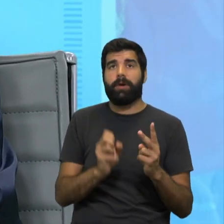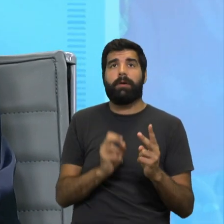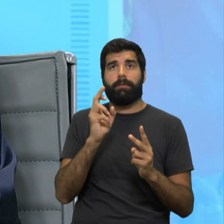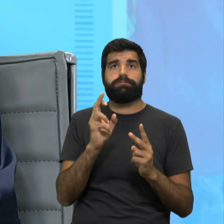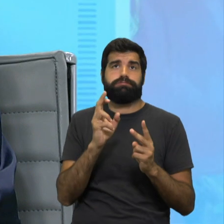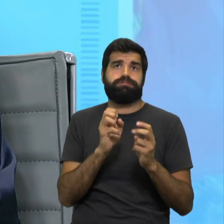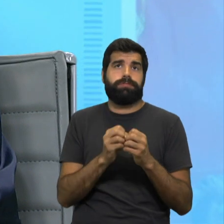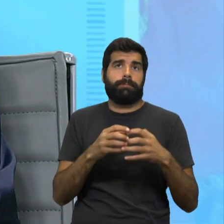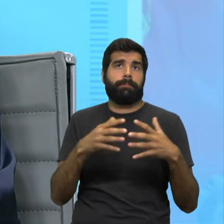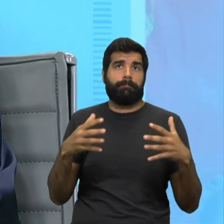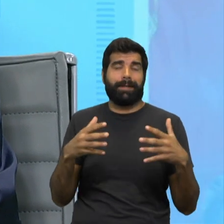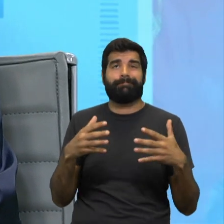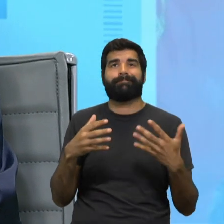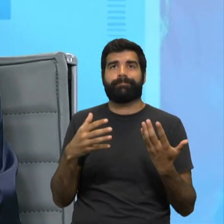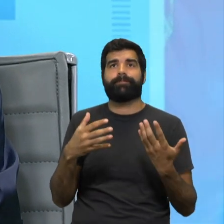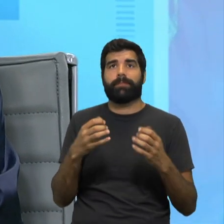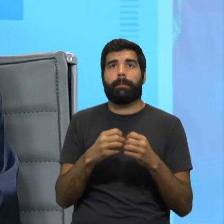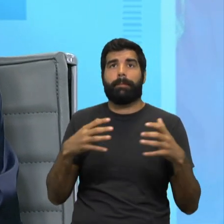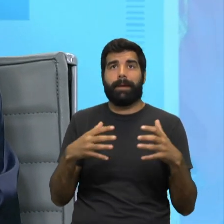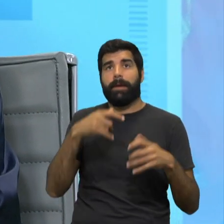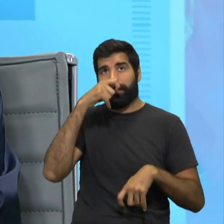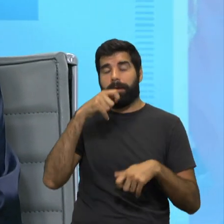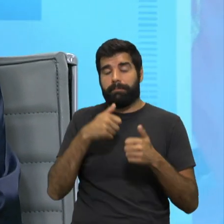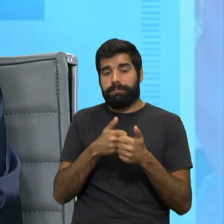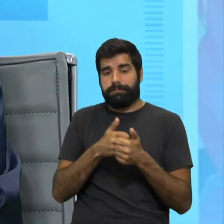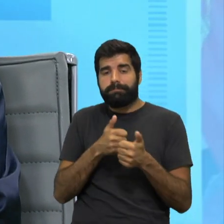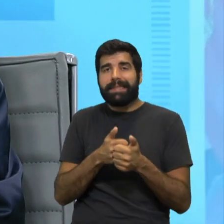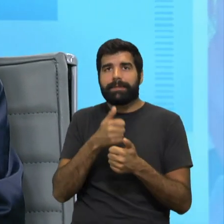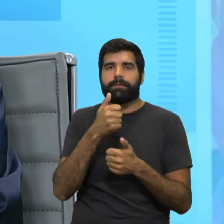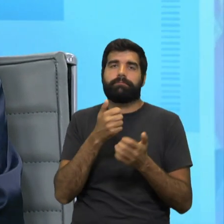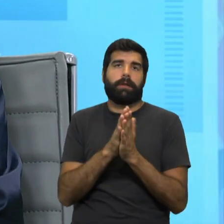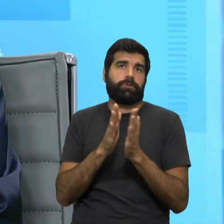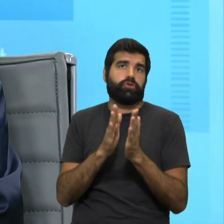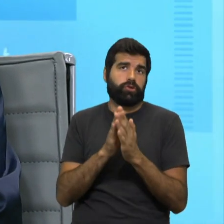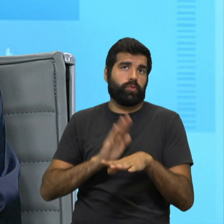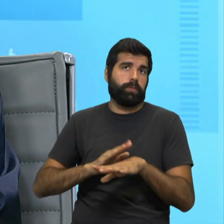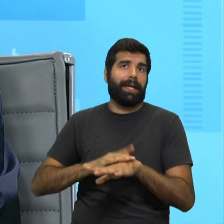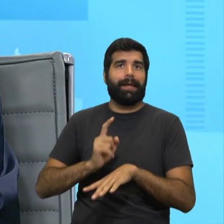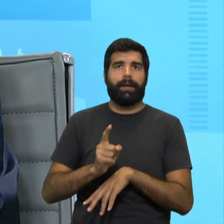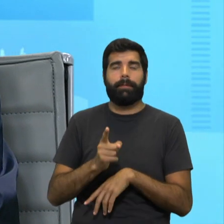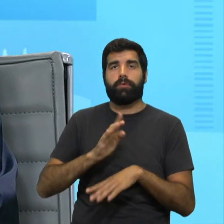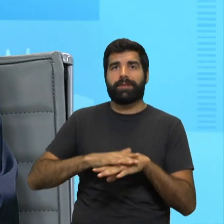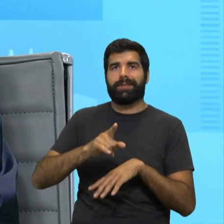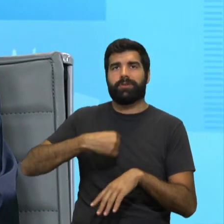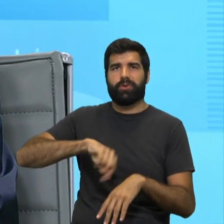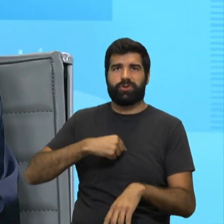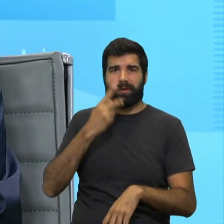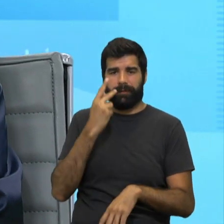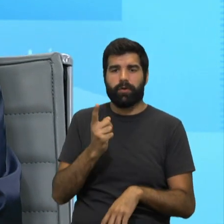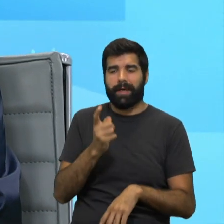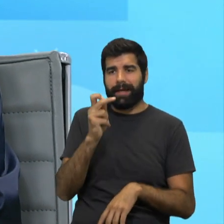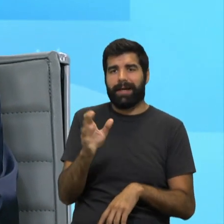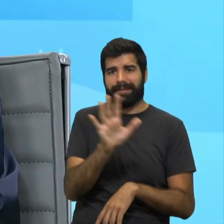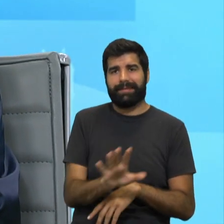aparecido nesta classificação como país onde há perseguição religiosa e, de facto, continuamos a olhar para a Ásia,